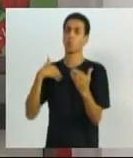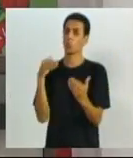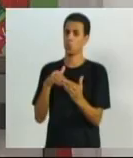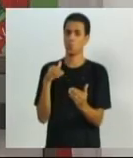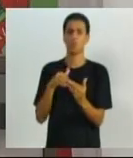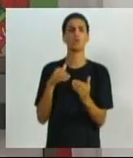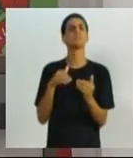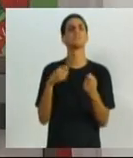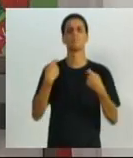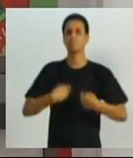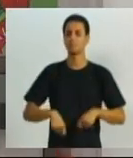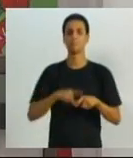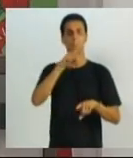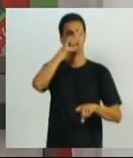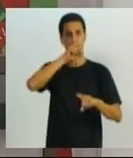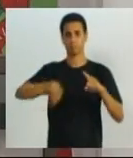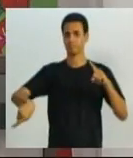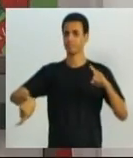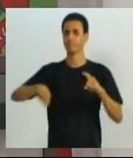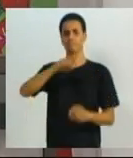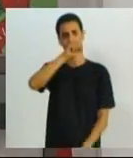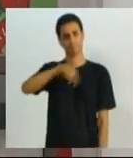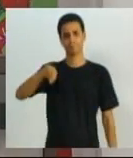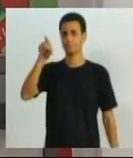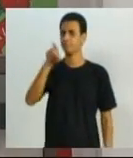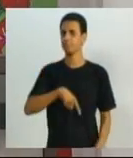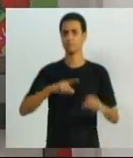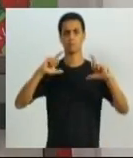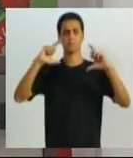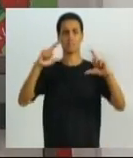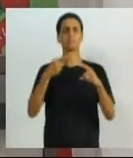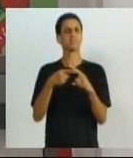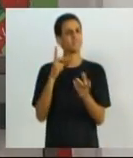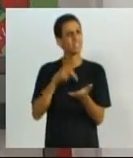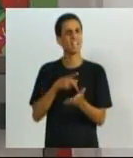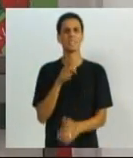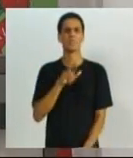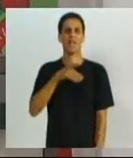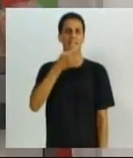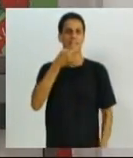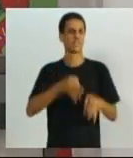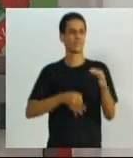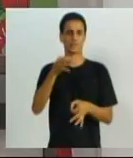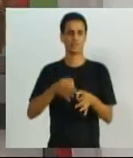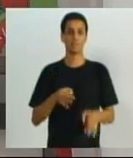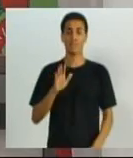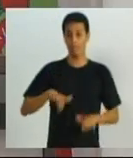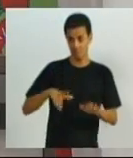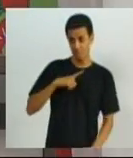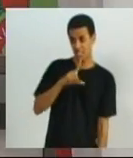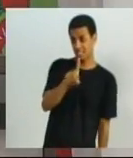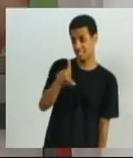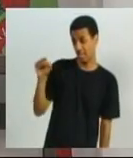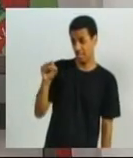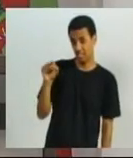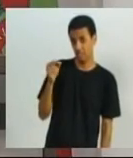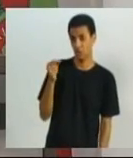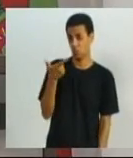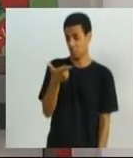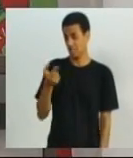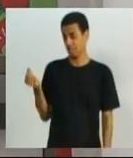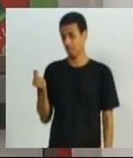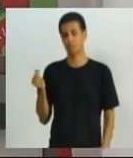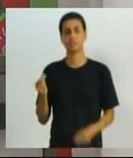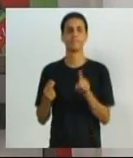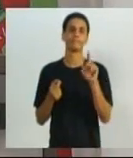realmente deveria ser proibido as placas de campanha, porque é injusto, né? Você, de repente, tem 100, 200 placas e o outro candidato